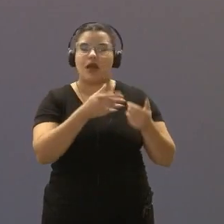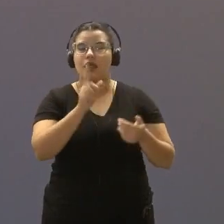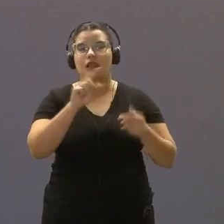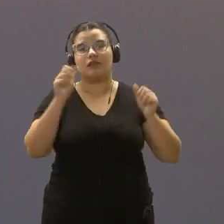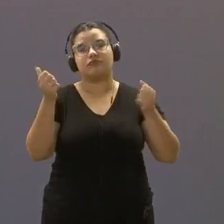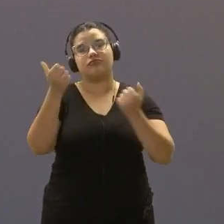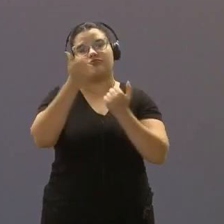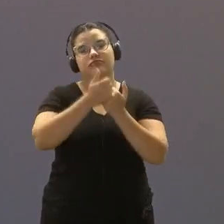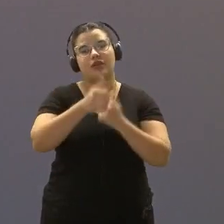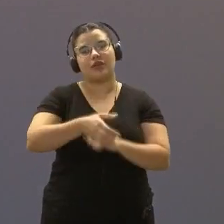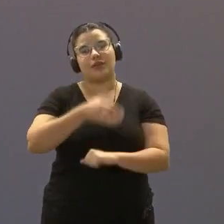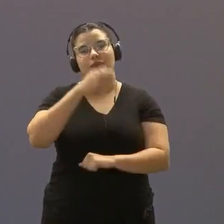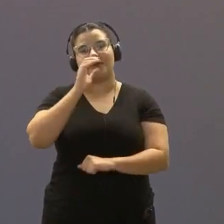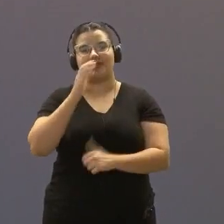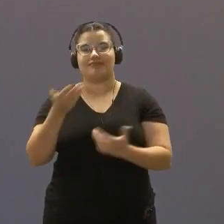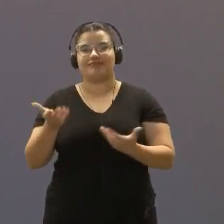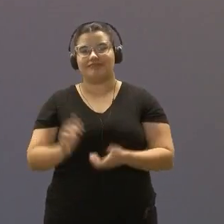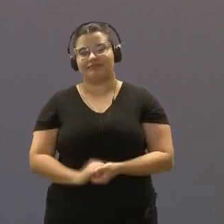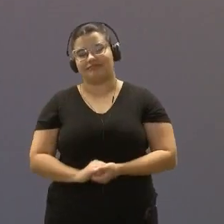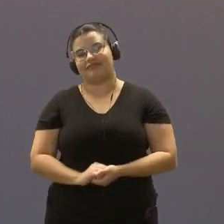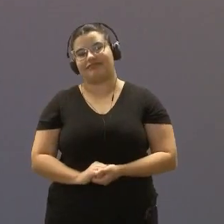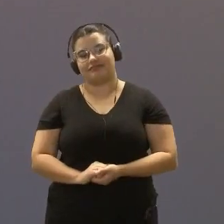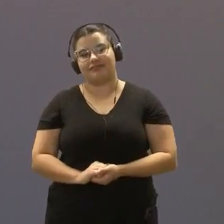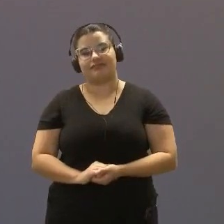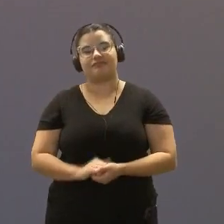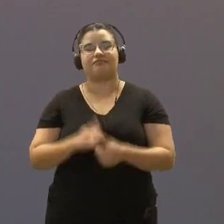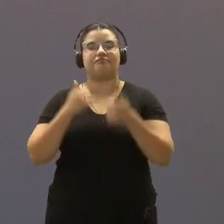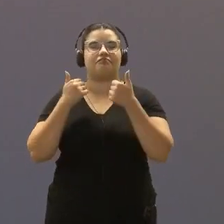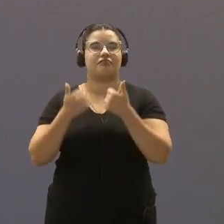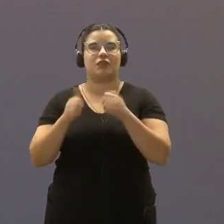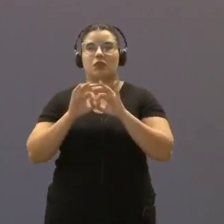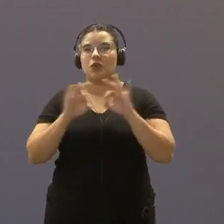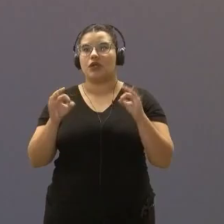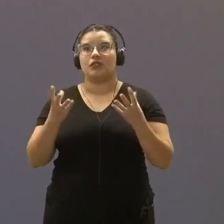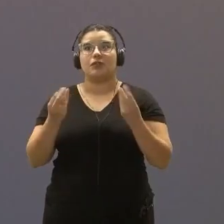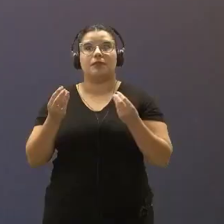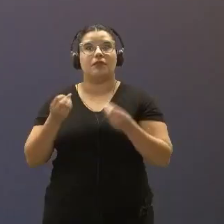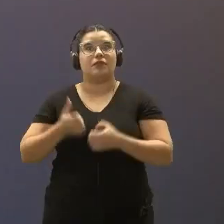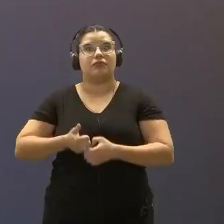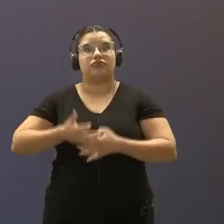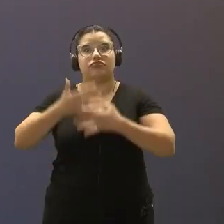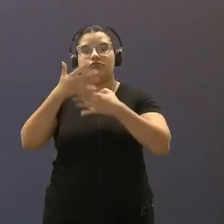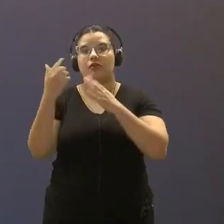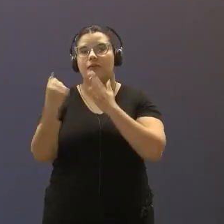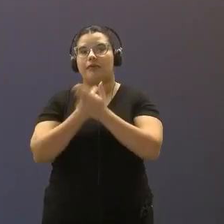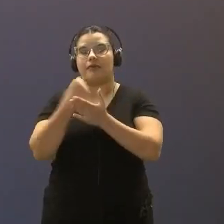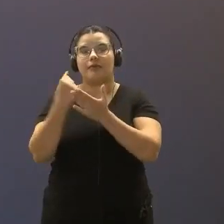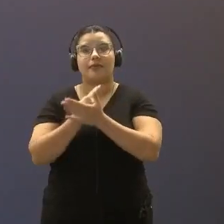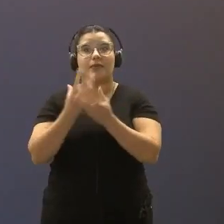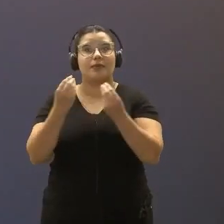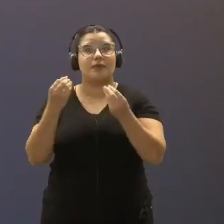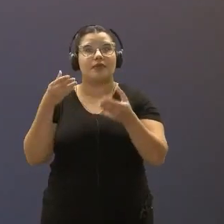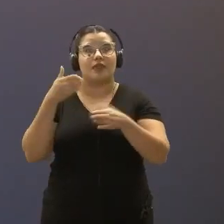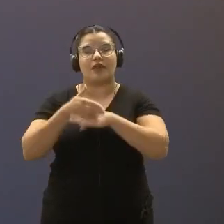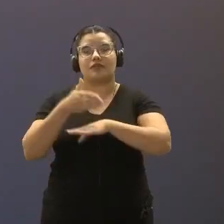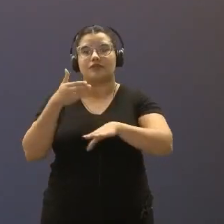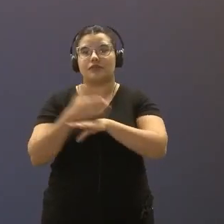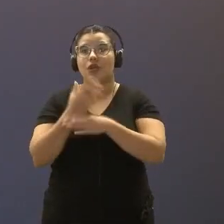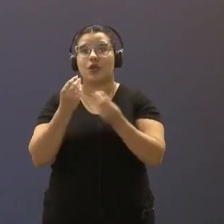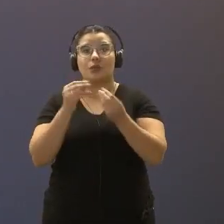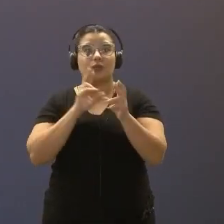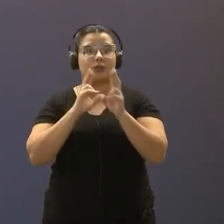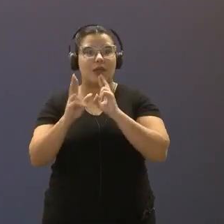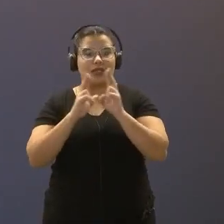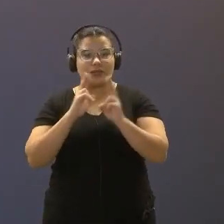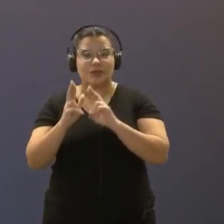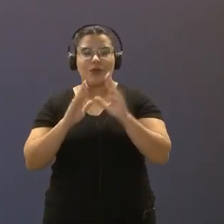usar aí a suplementação. Muito bem, muitas perguntas, muitos acessos, muitas